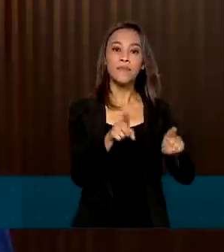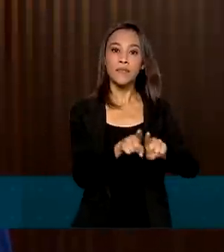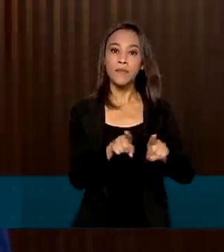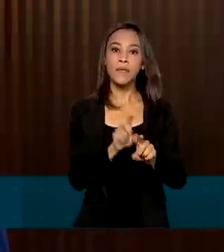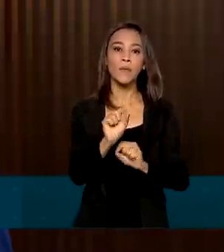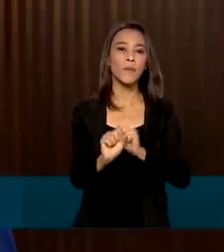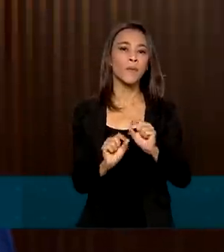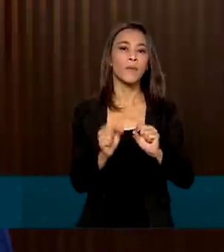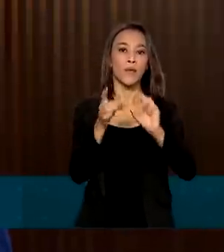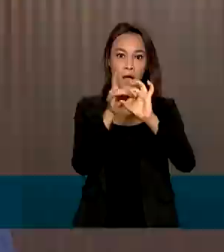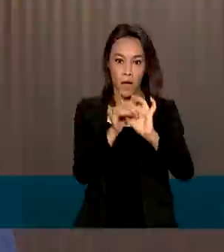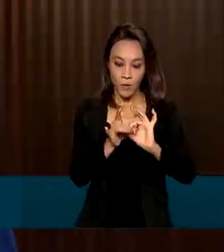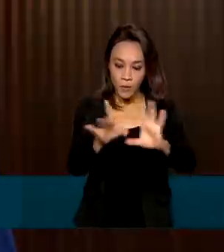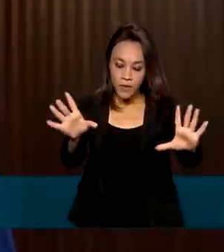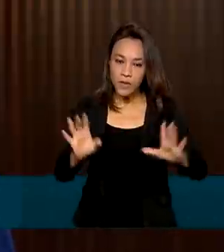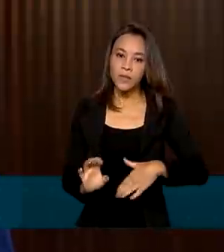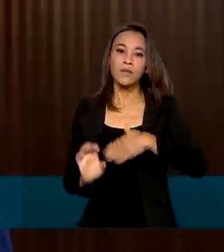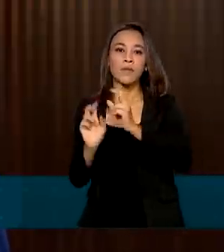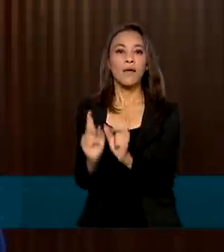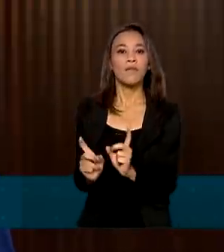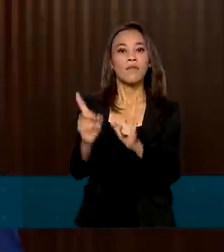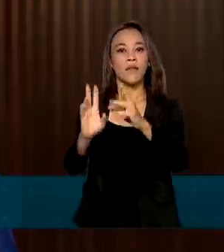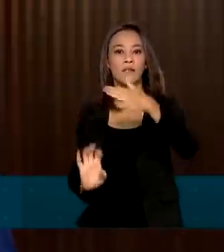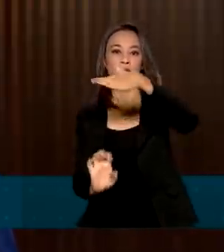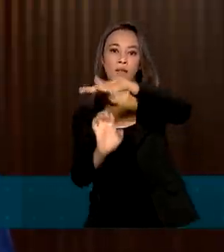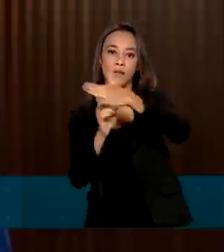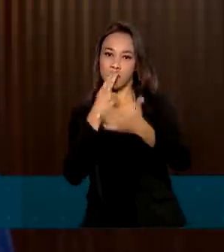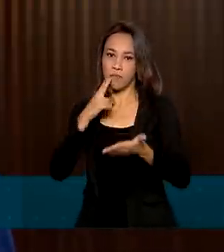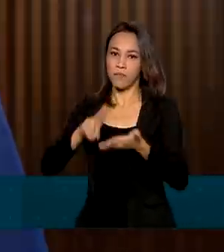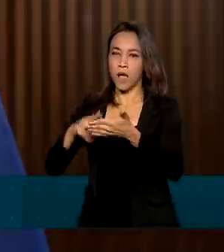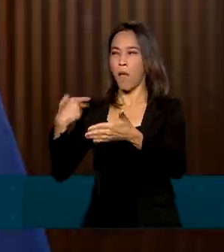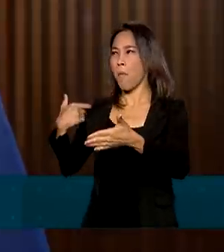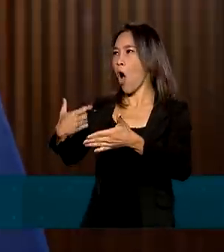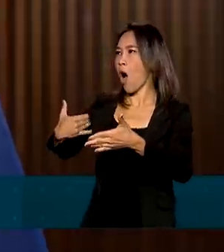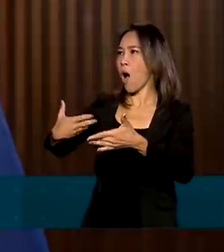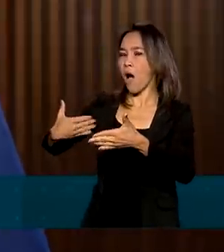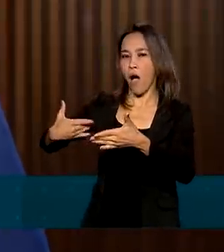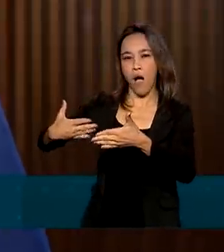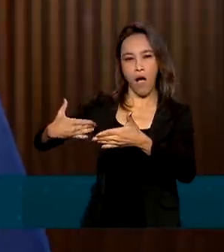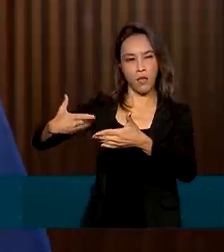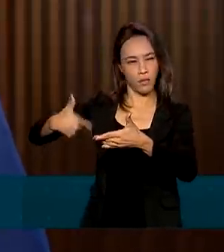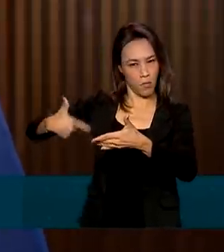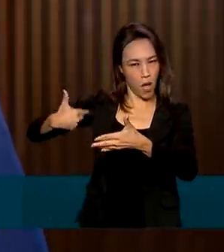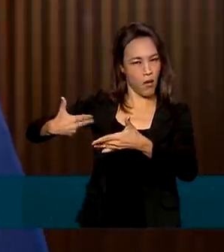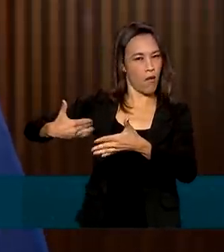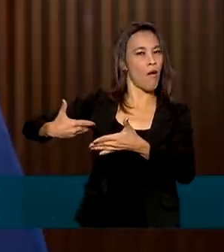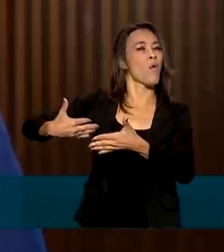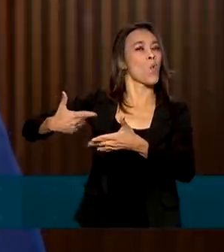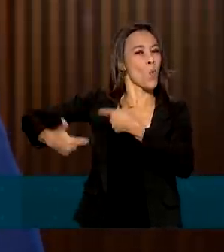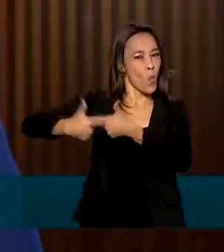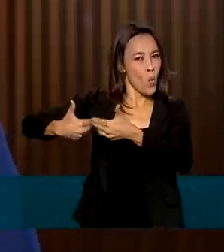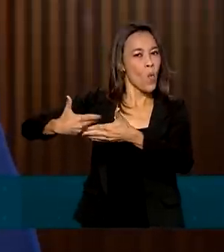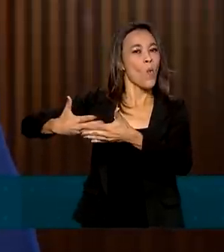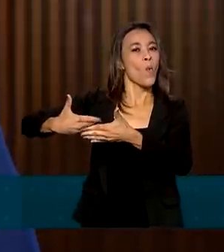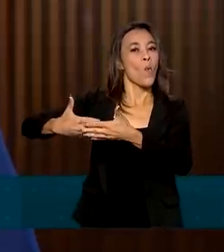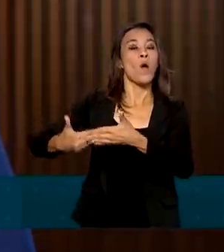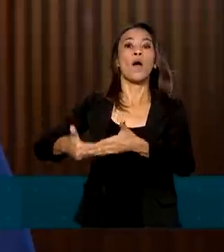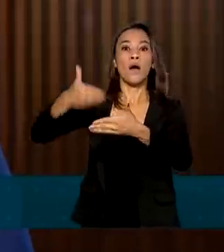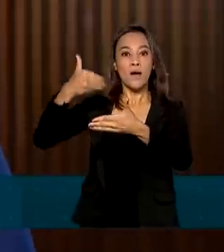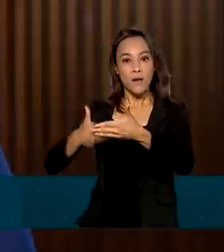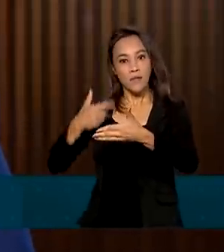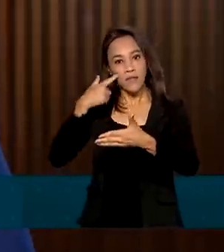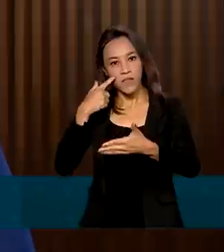autorização para a privatização é resultado de um longo trabalho. Primeiro, consultorias apoiaram o